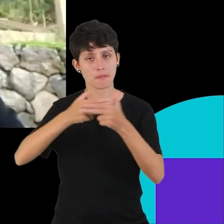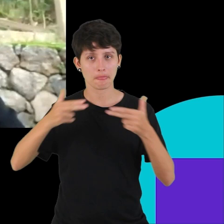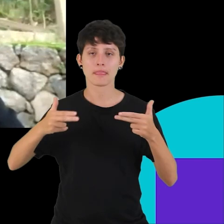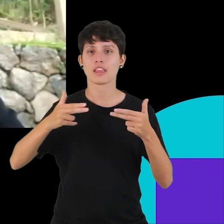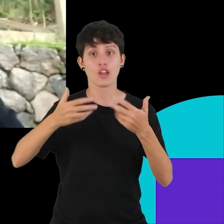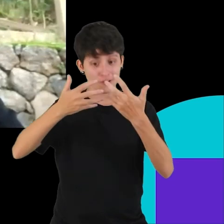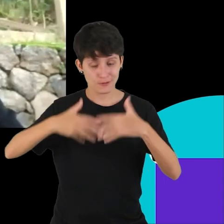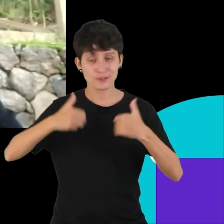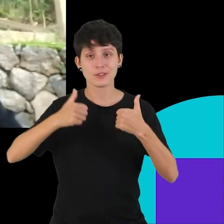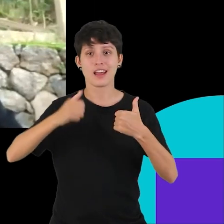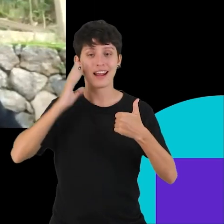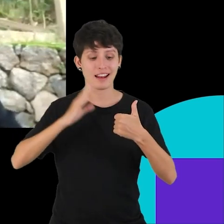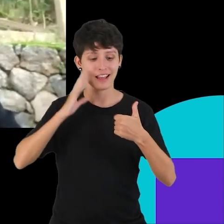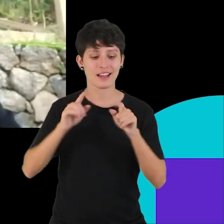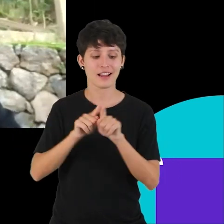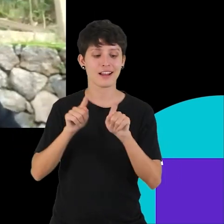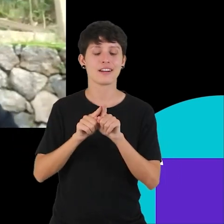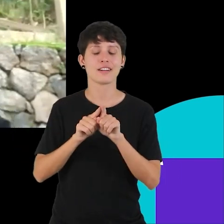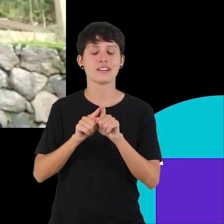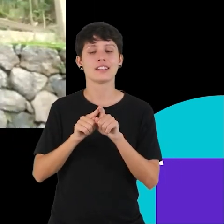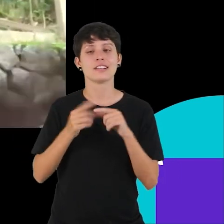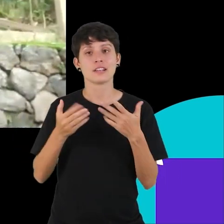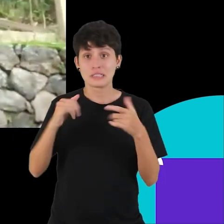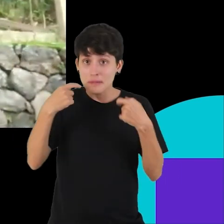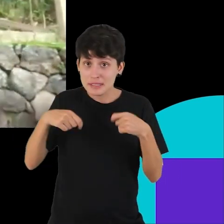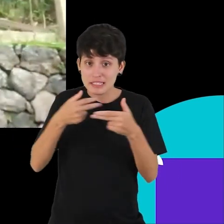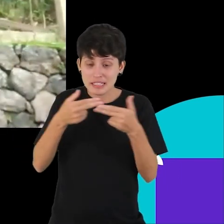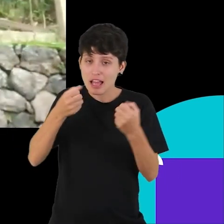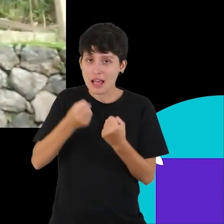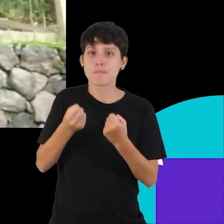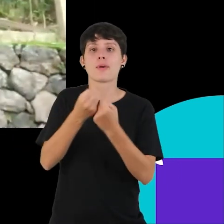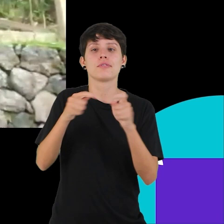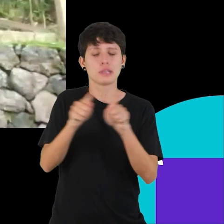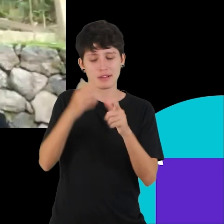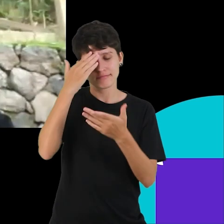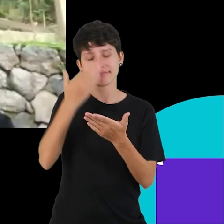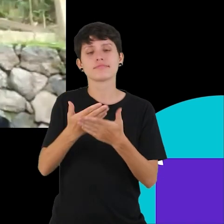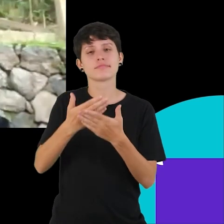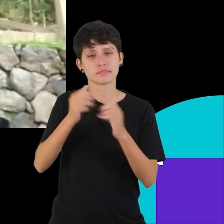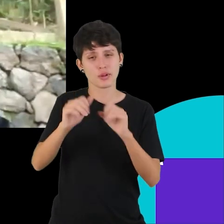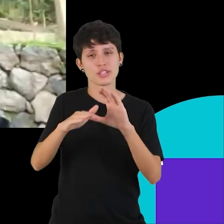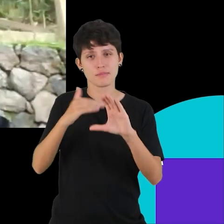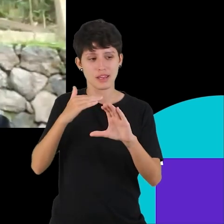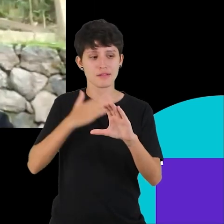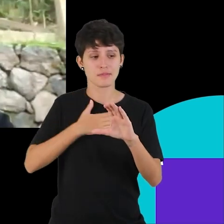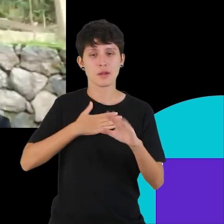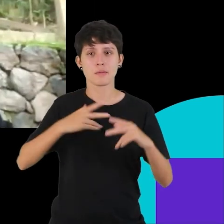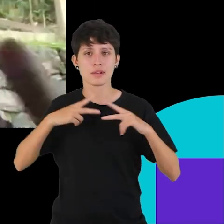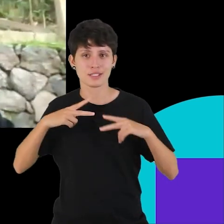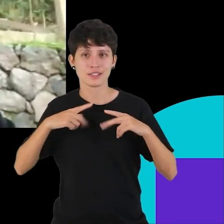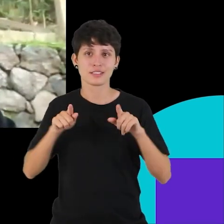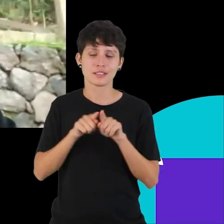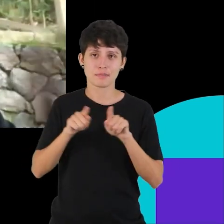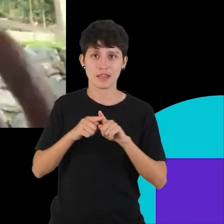verdade o seu problema está o quê? No jeito que você percebe o trabalho. Isso é um exemplo bem didático assim, mas a ideia é que você